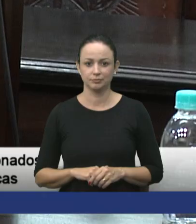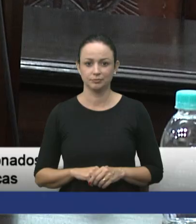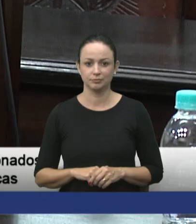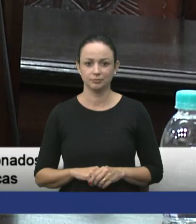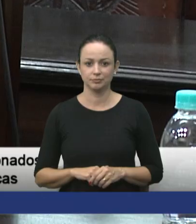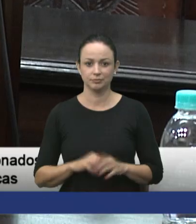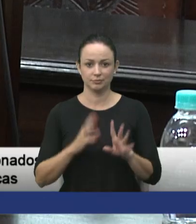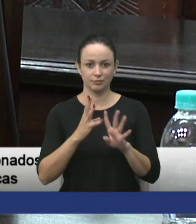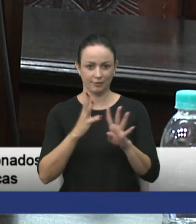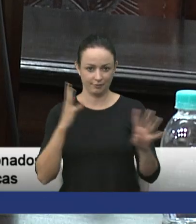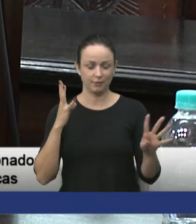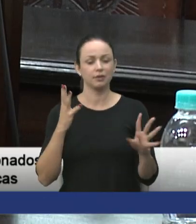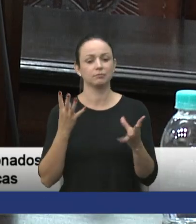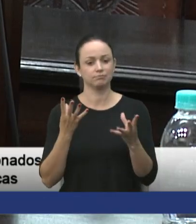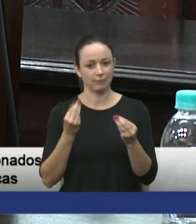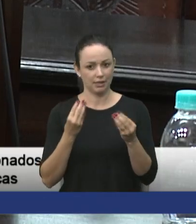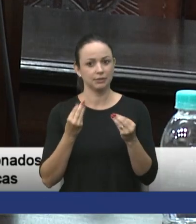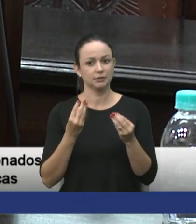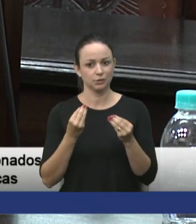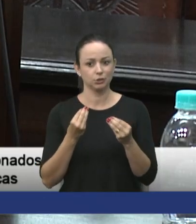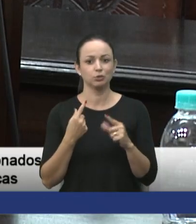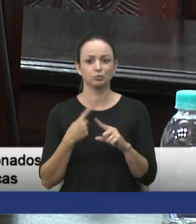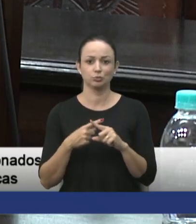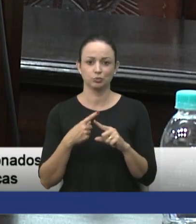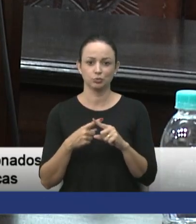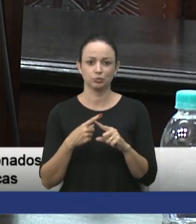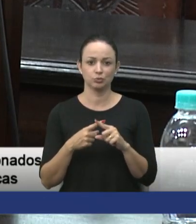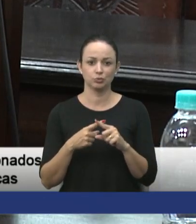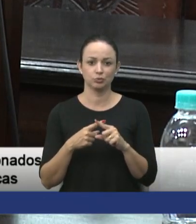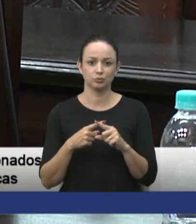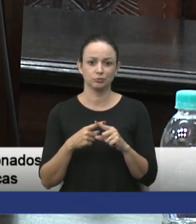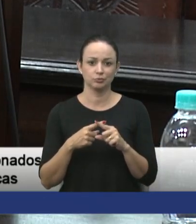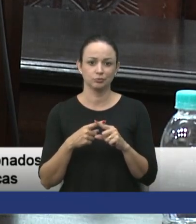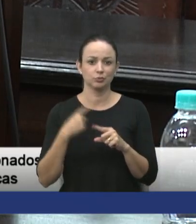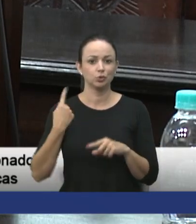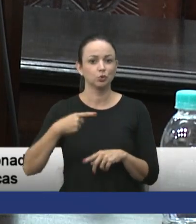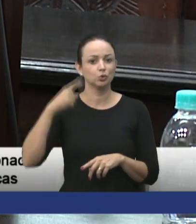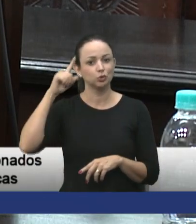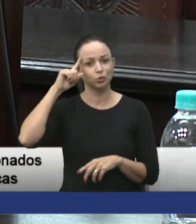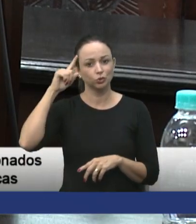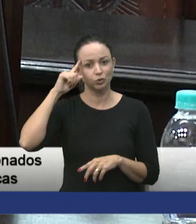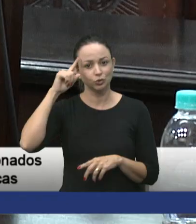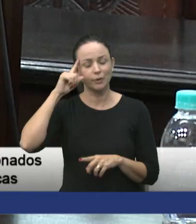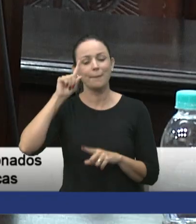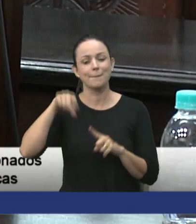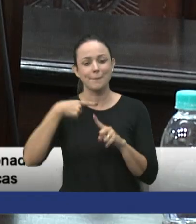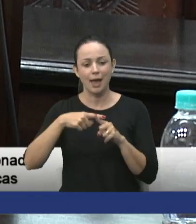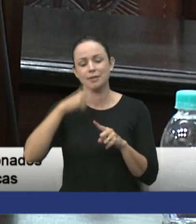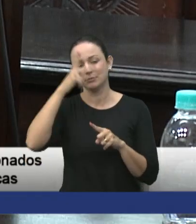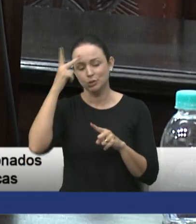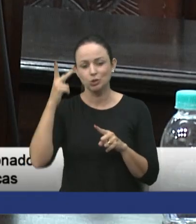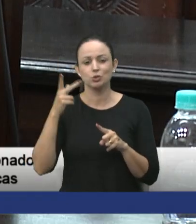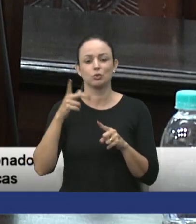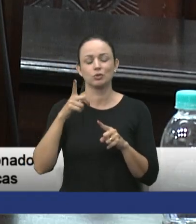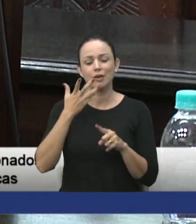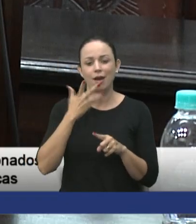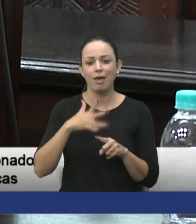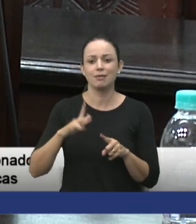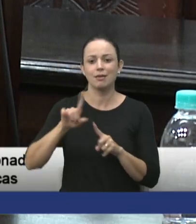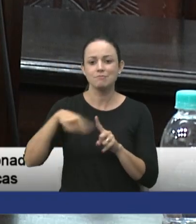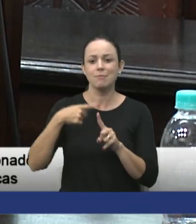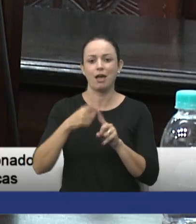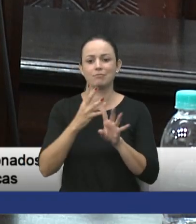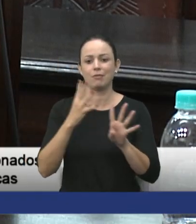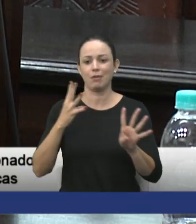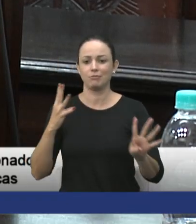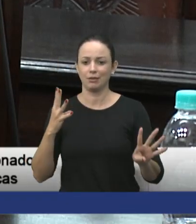A fila ainda é grande, tá? Porque a demanda, diariamente vem bastante crianças, né? Eu acho,